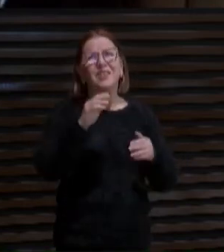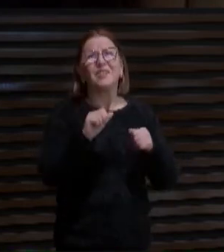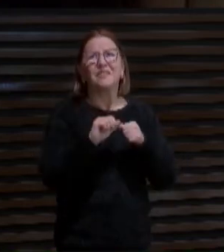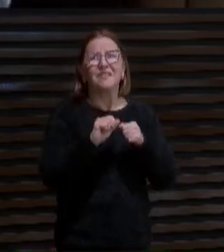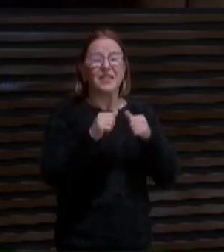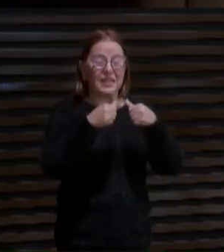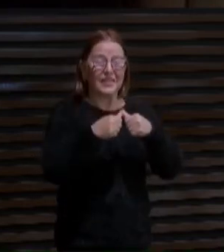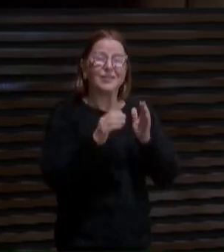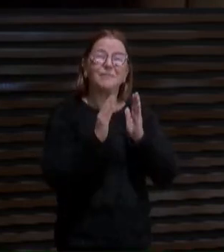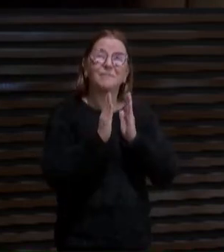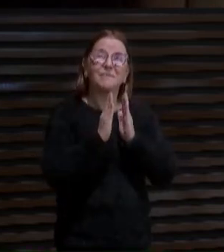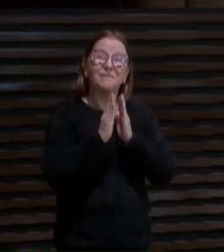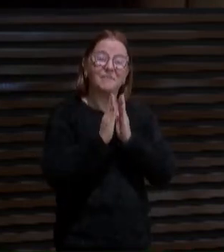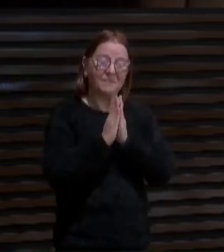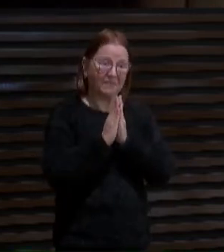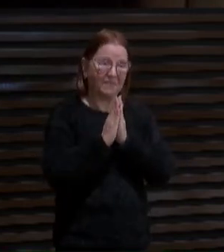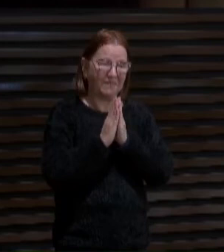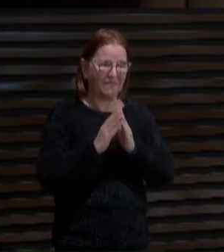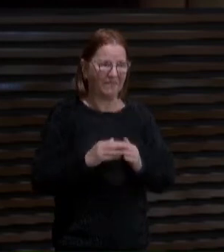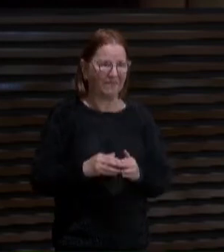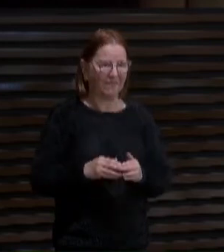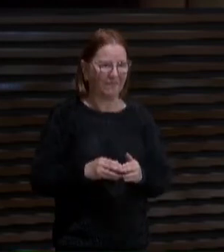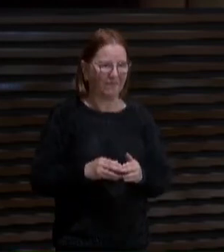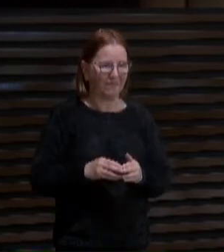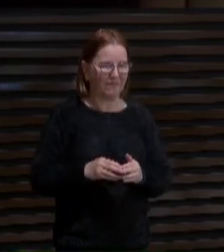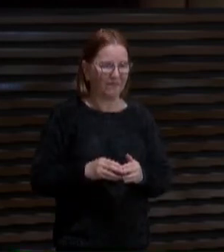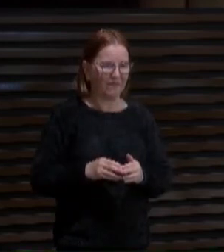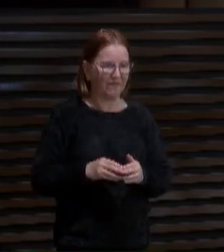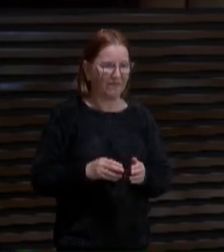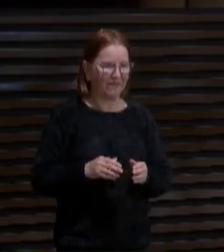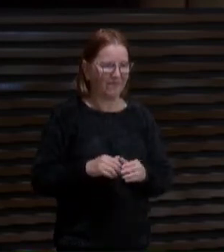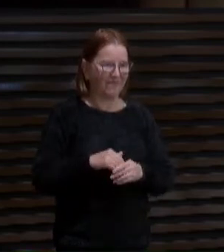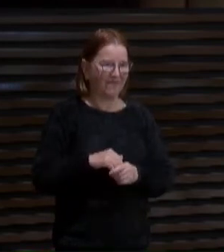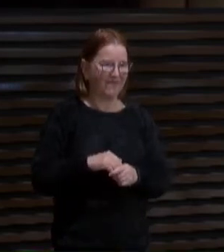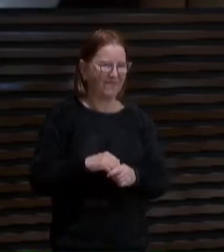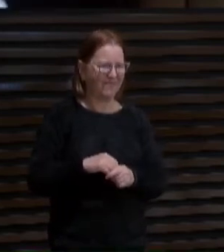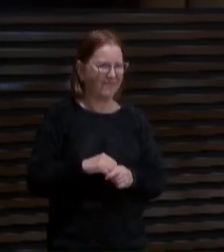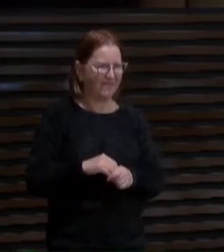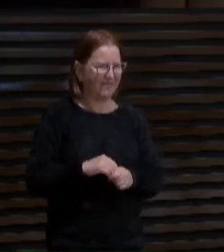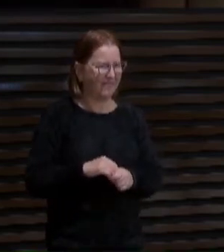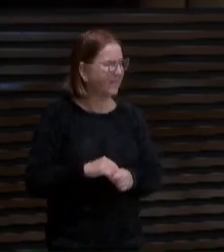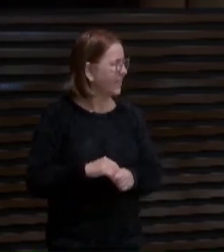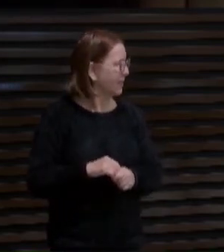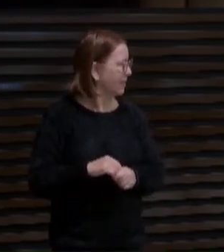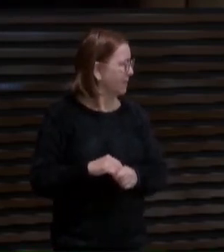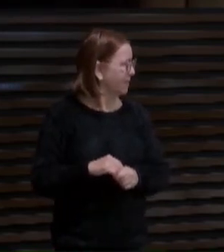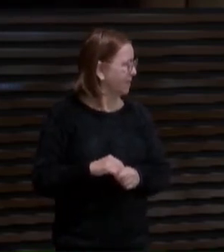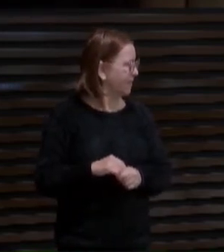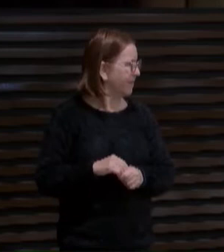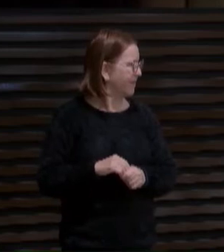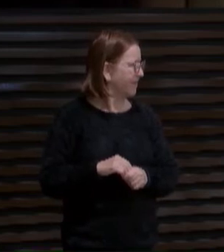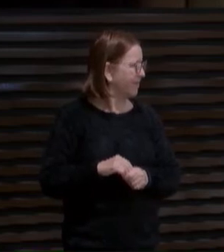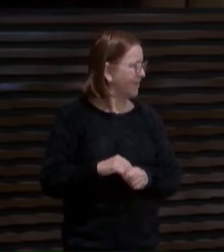interroga-me Senhor foi mais de uma hora de não vai acabar as interrogação não Abner foi acabar